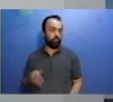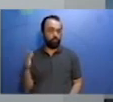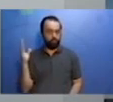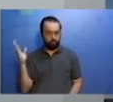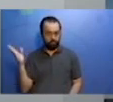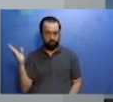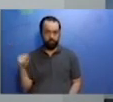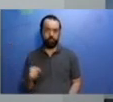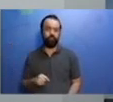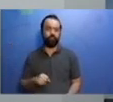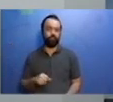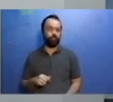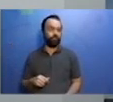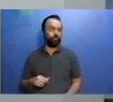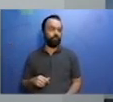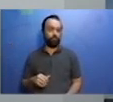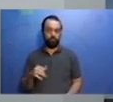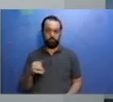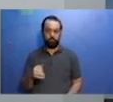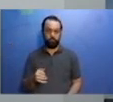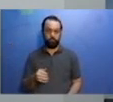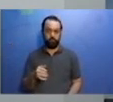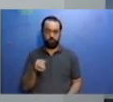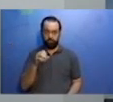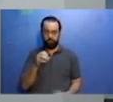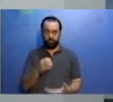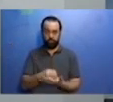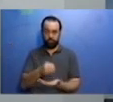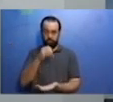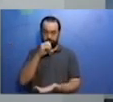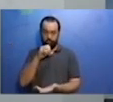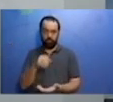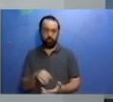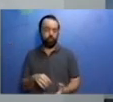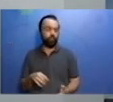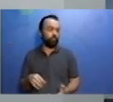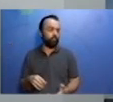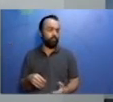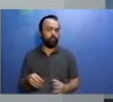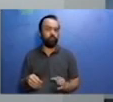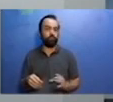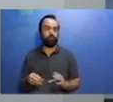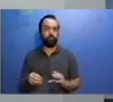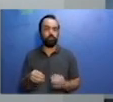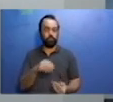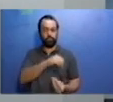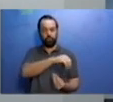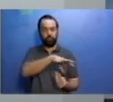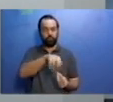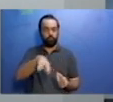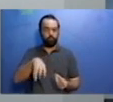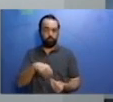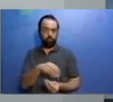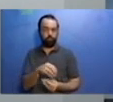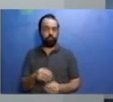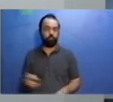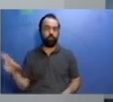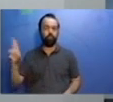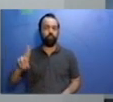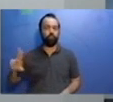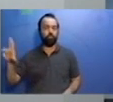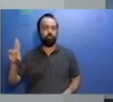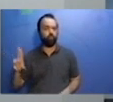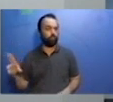Bom, e agora no que se refere à produção de algumas bebidas, fungos unicelulares, A mesma levedura que eu mostrei no slide